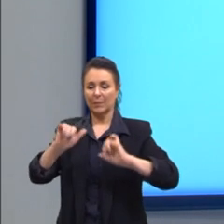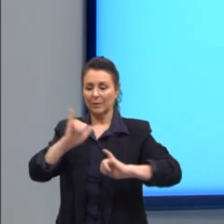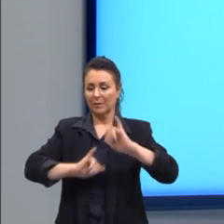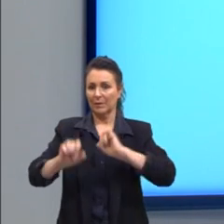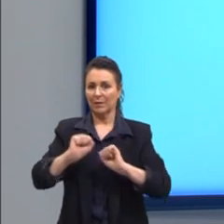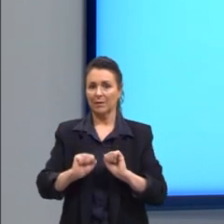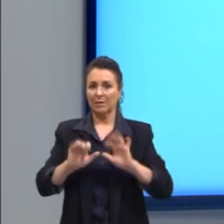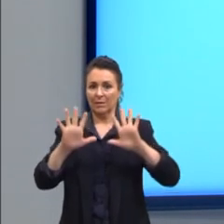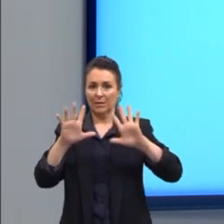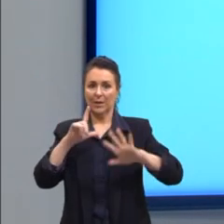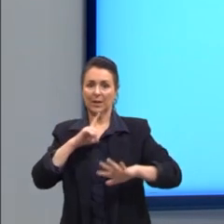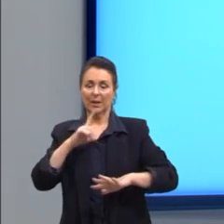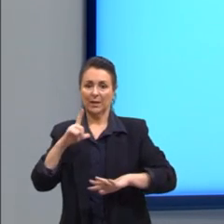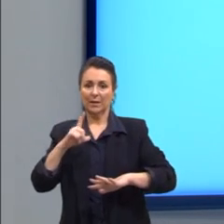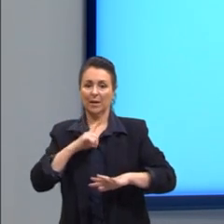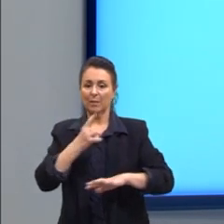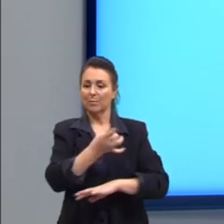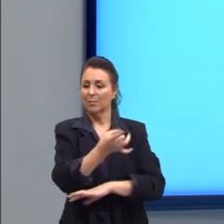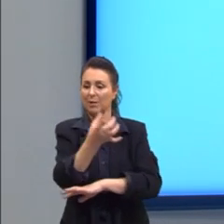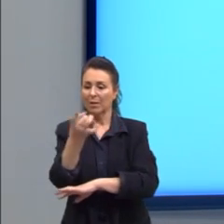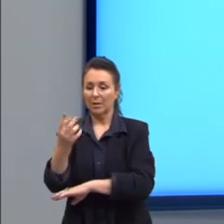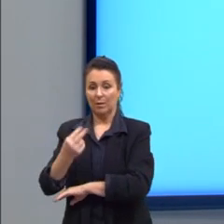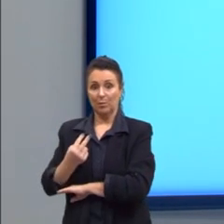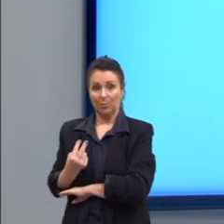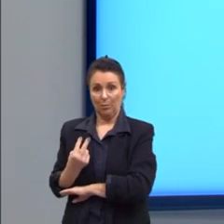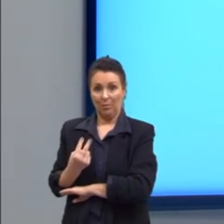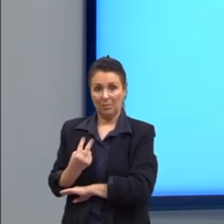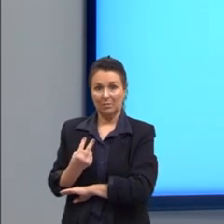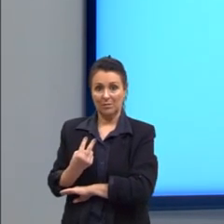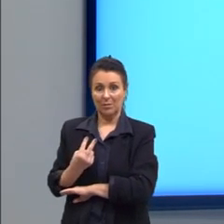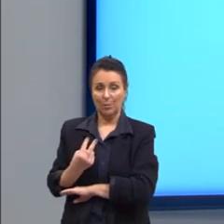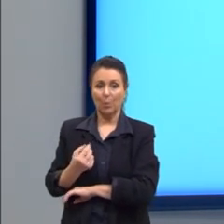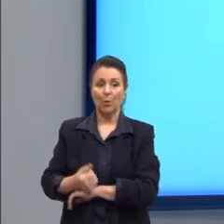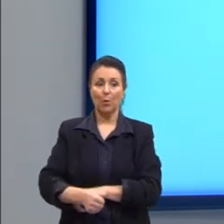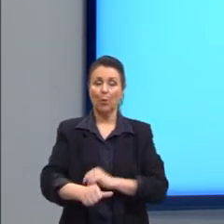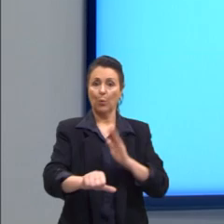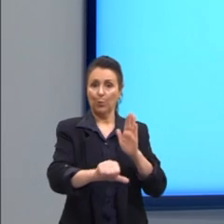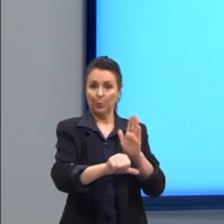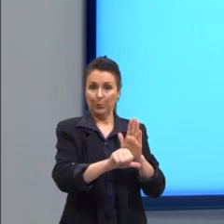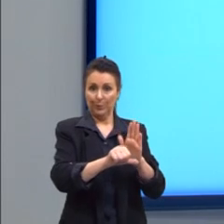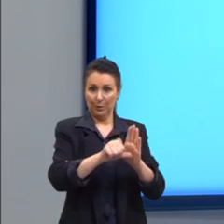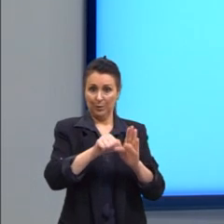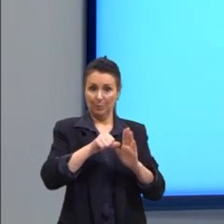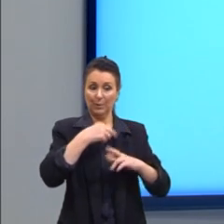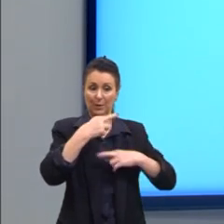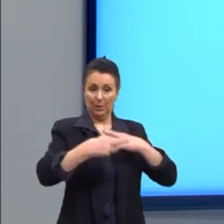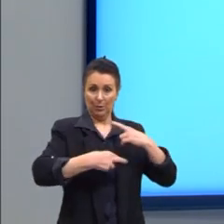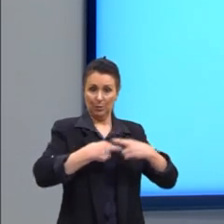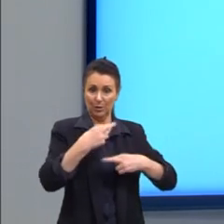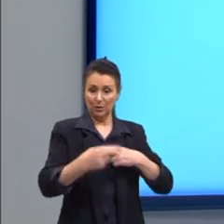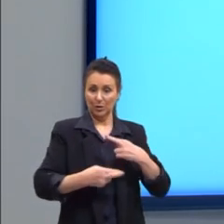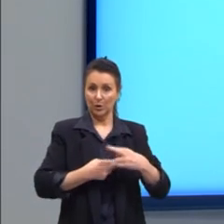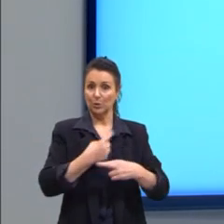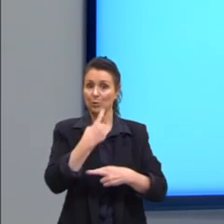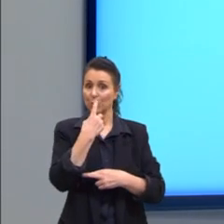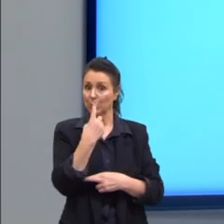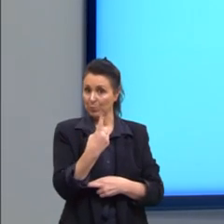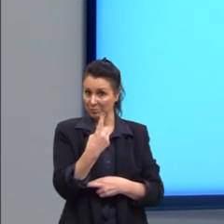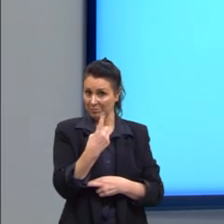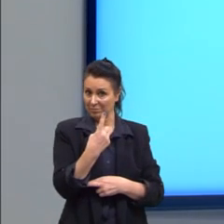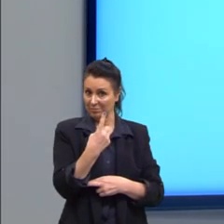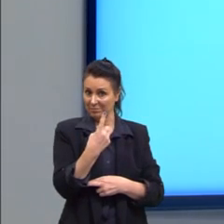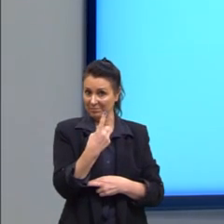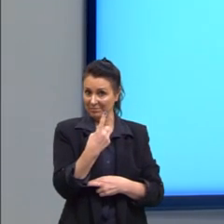estequiométrica que eu tenho para cada dois do primeiro reagente eu tenho um monte não